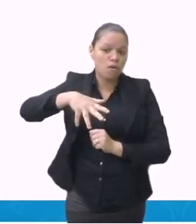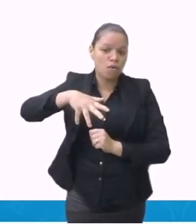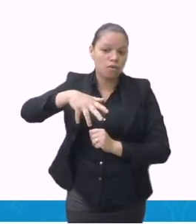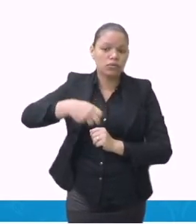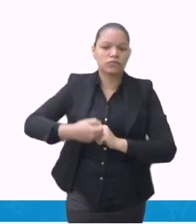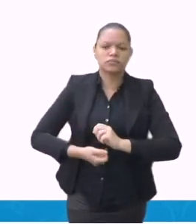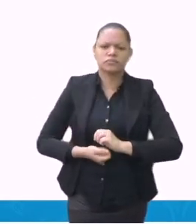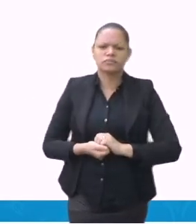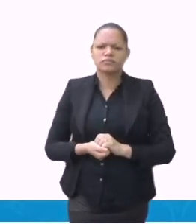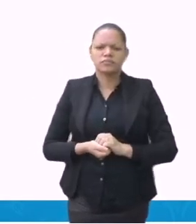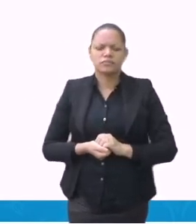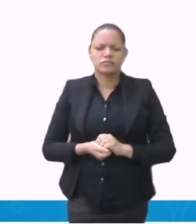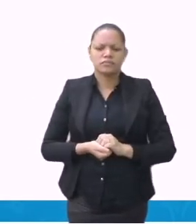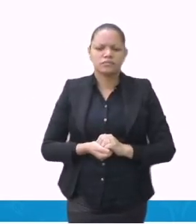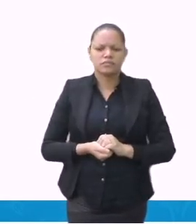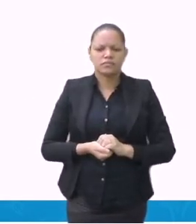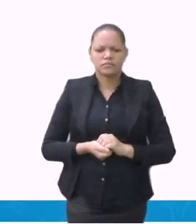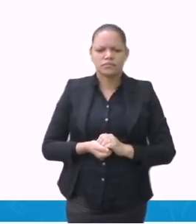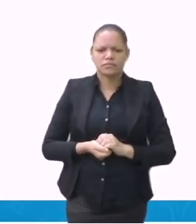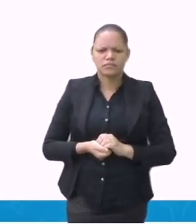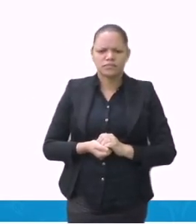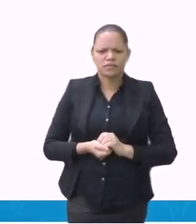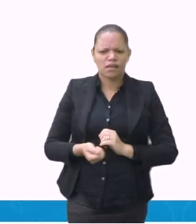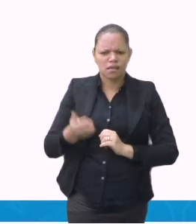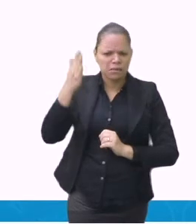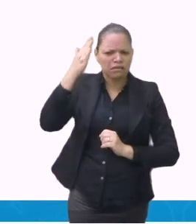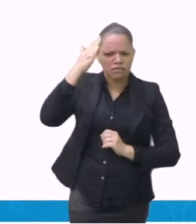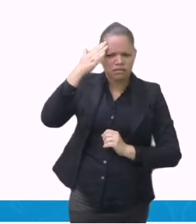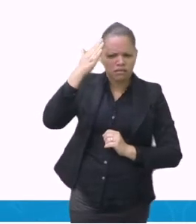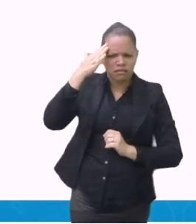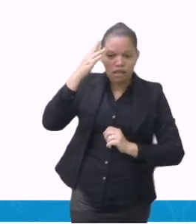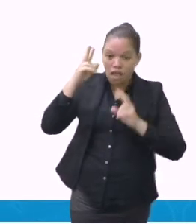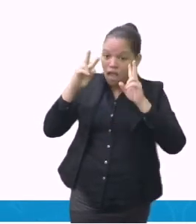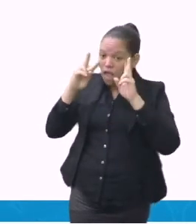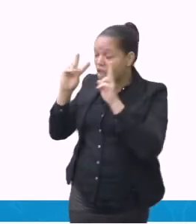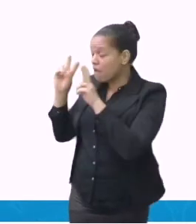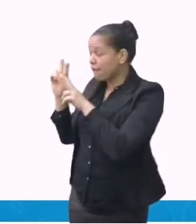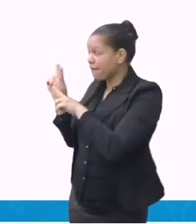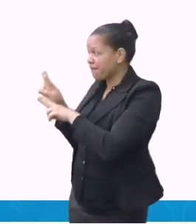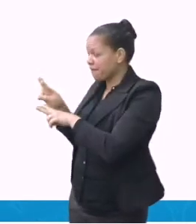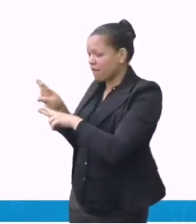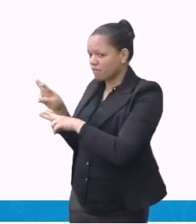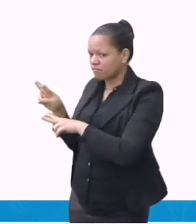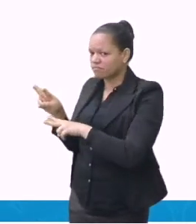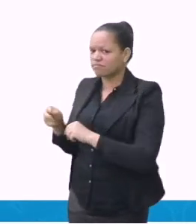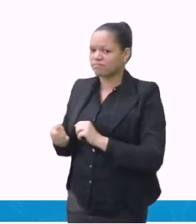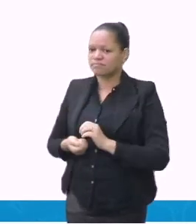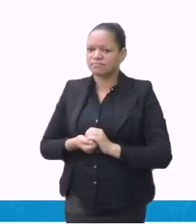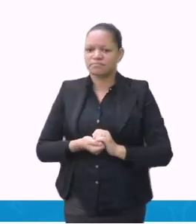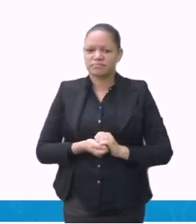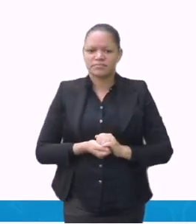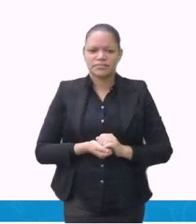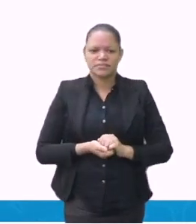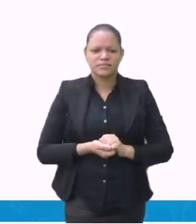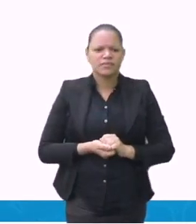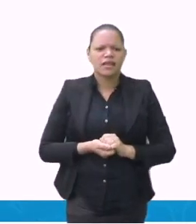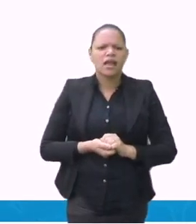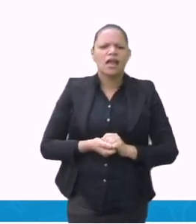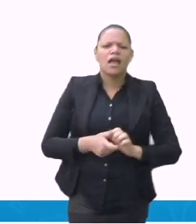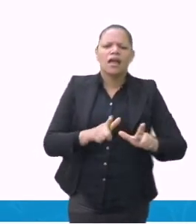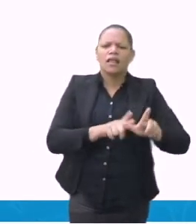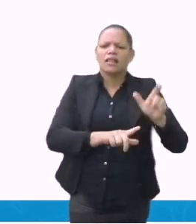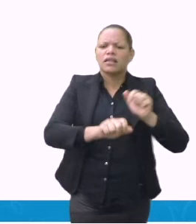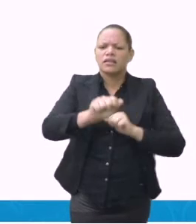pouco menor, mas dá para nós visualizarmos aqui. A letra A. Qual objeto está